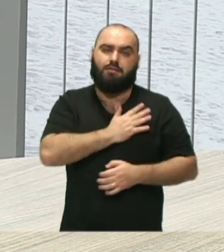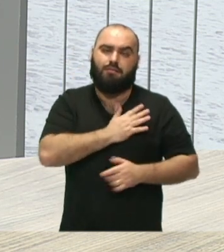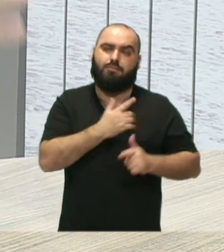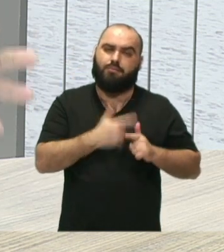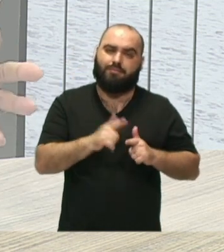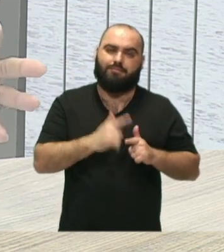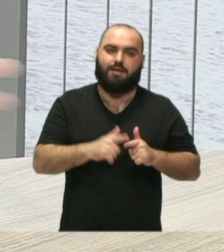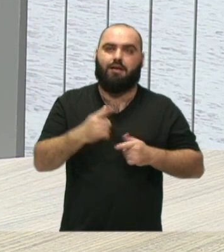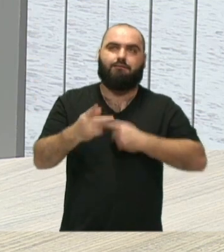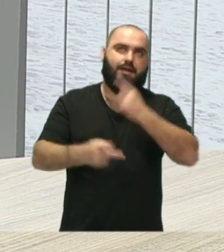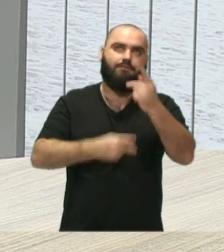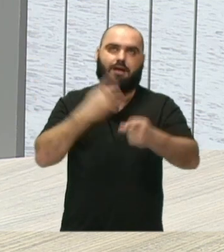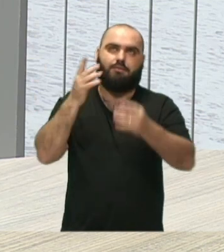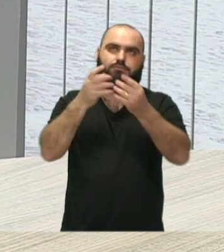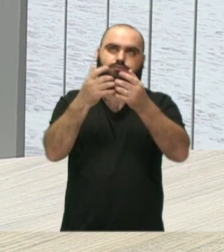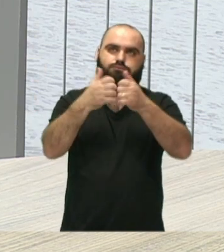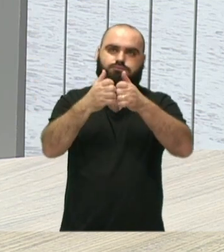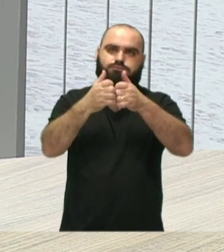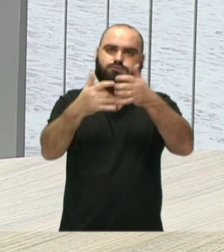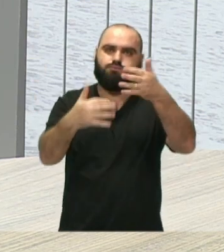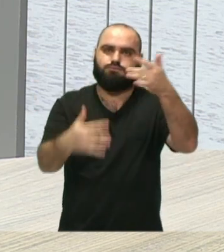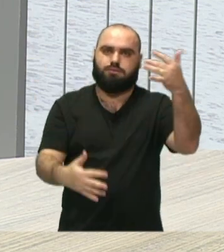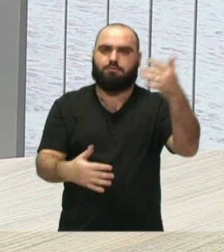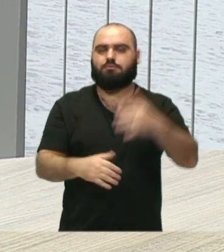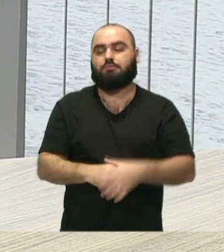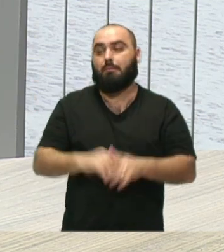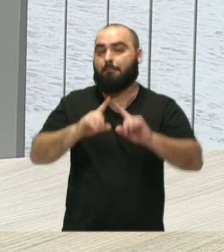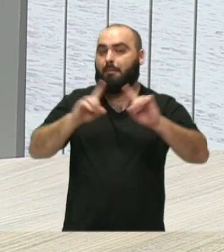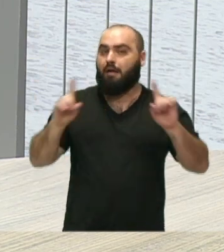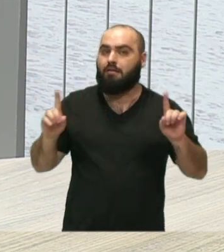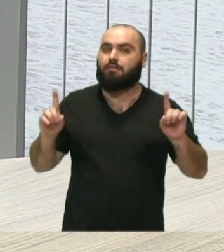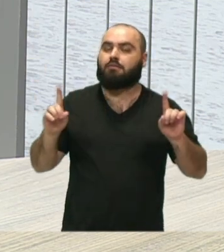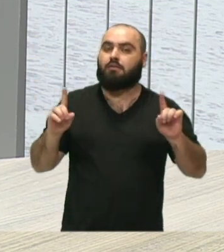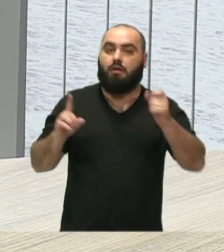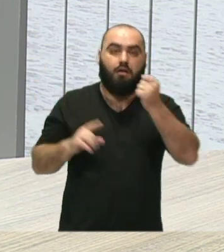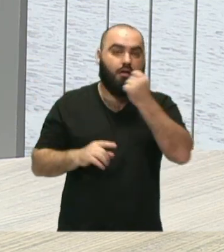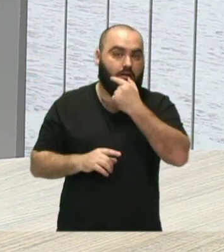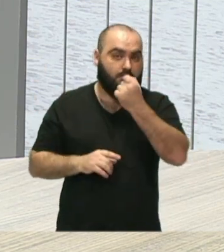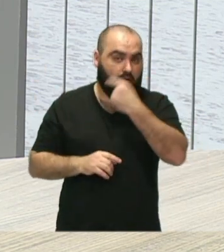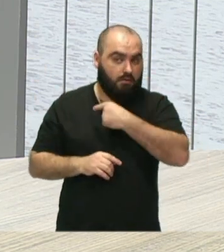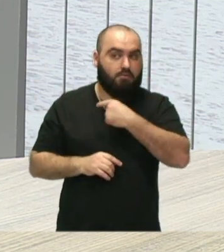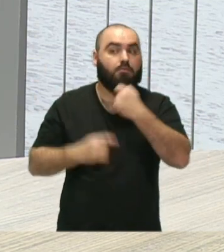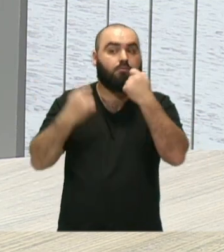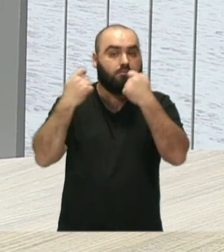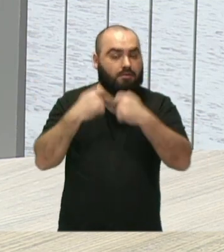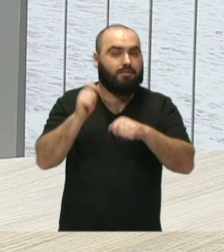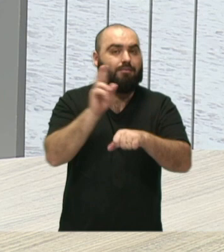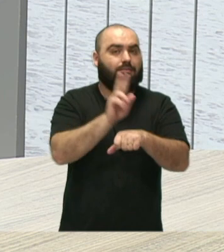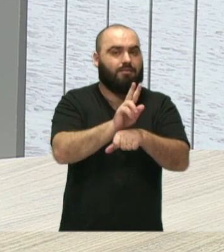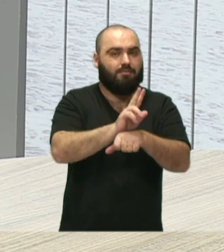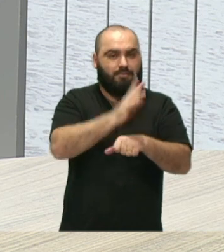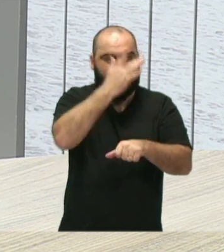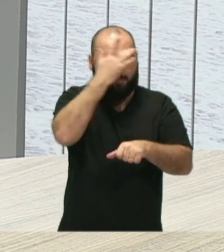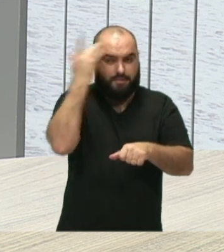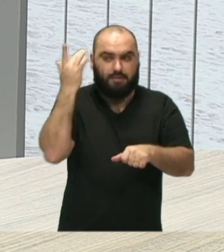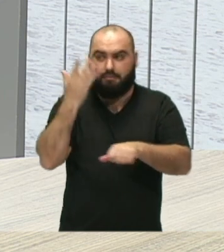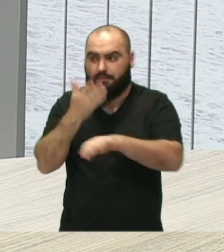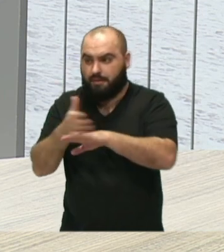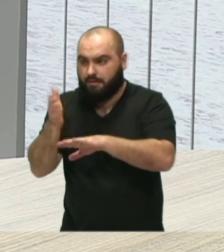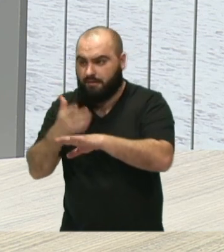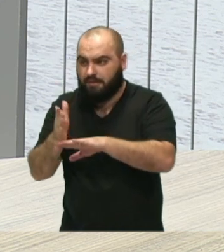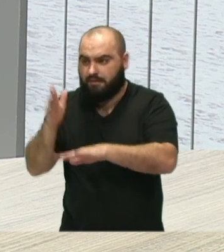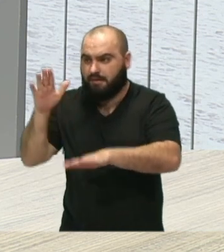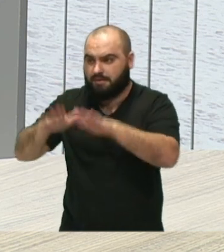A gente podia aqui ficar discutindo, fazer um seminário sobre isso. Mas as medicações, fato é que as medicações utilizadas por pessoas brancas nem sempre